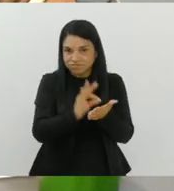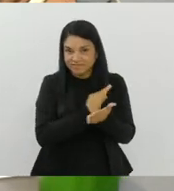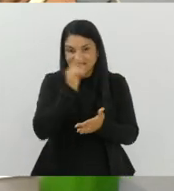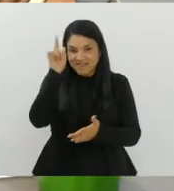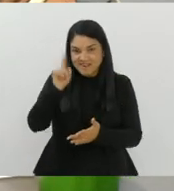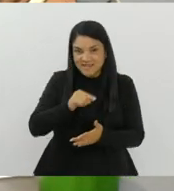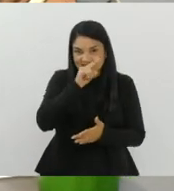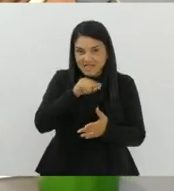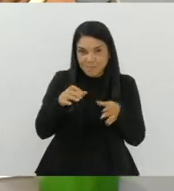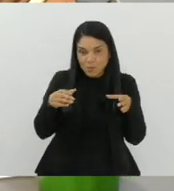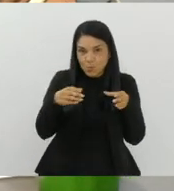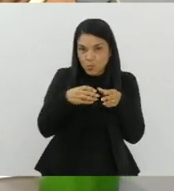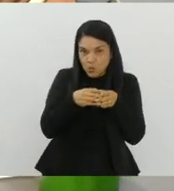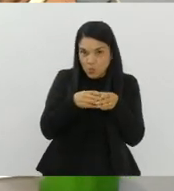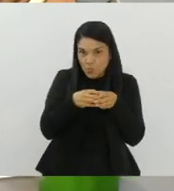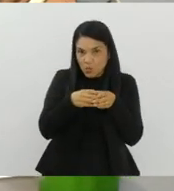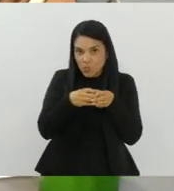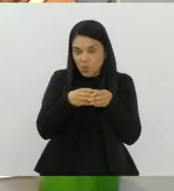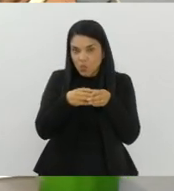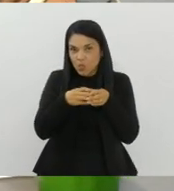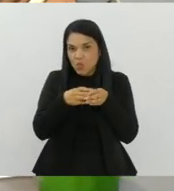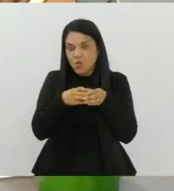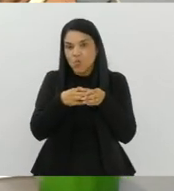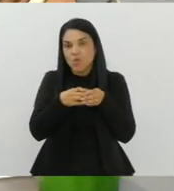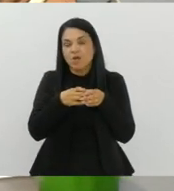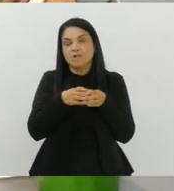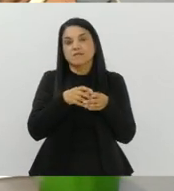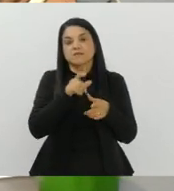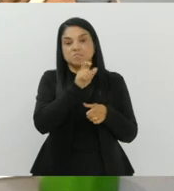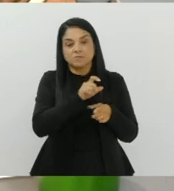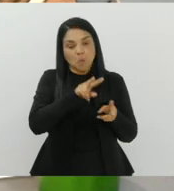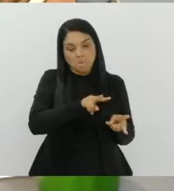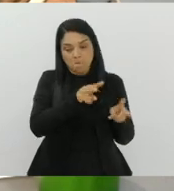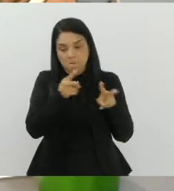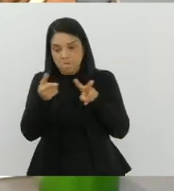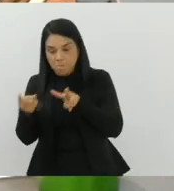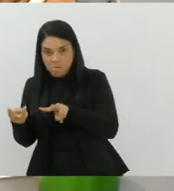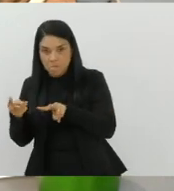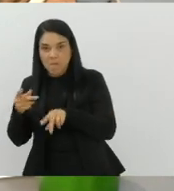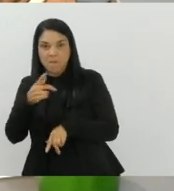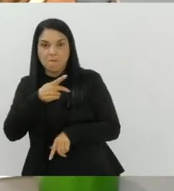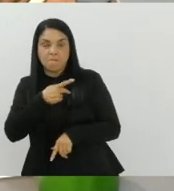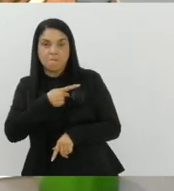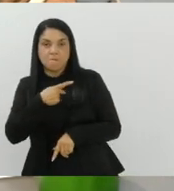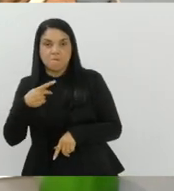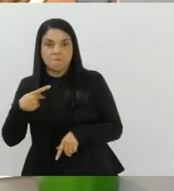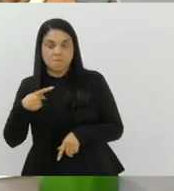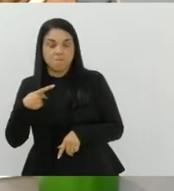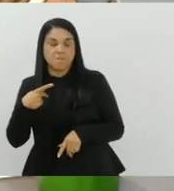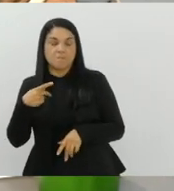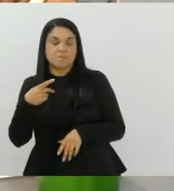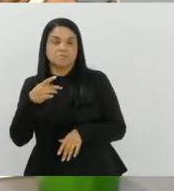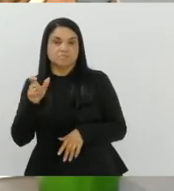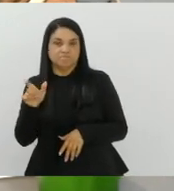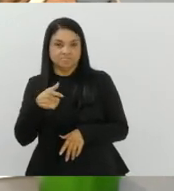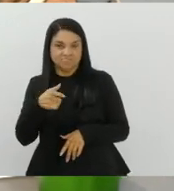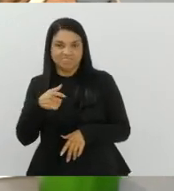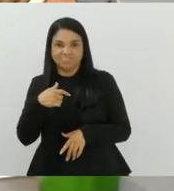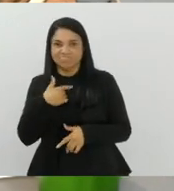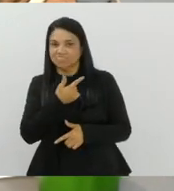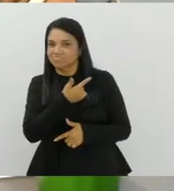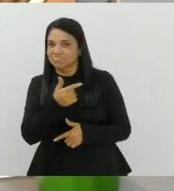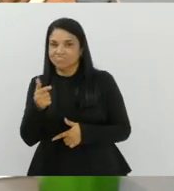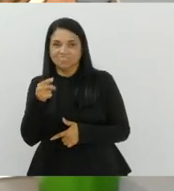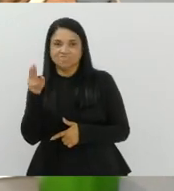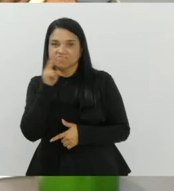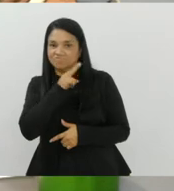massa, o que vai acontecer? As pessoas vão fazer a portabilidade para o plano de saúde, um plano novo, e não vai ter cobertura nem da emergência de